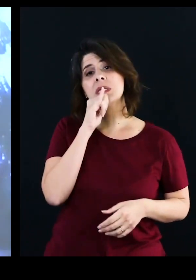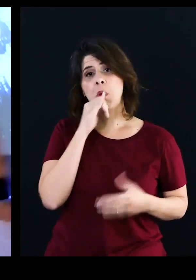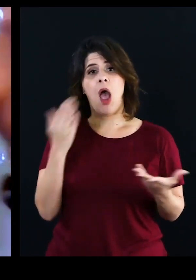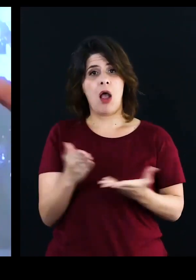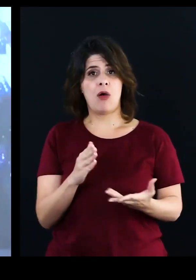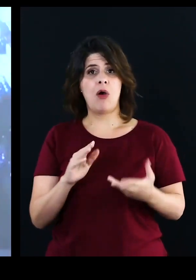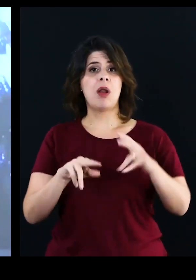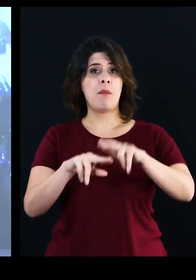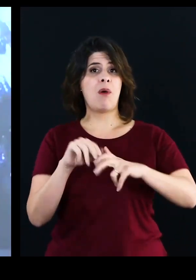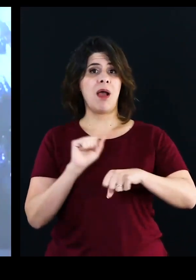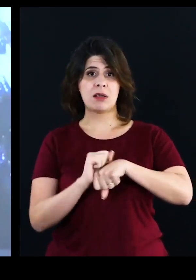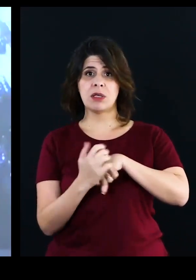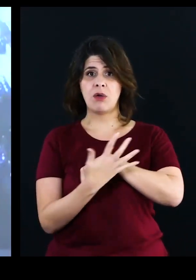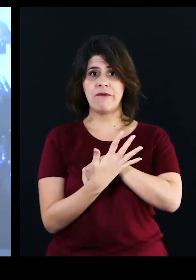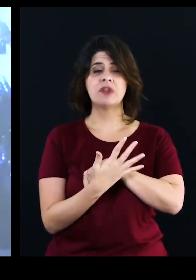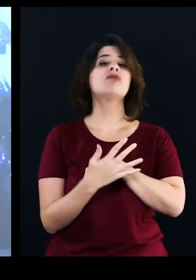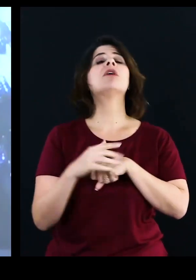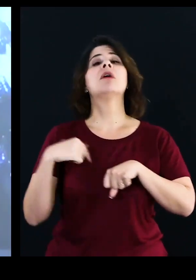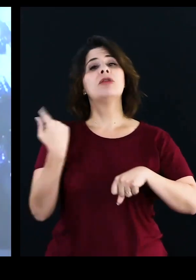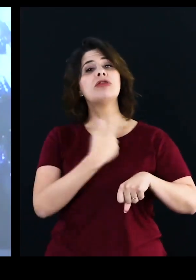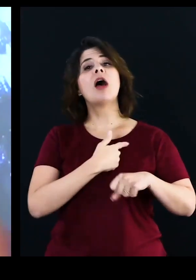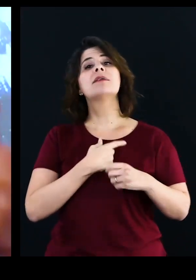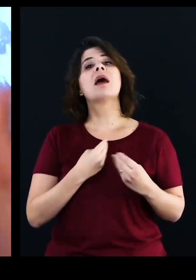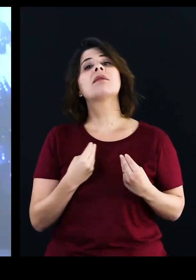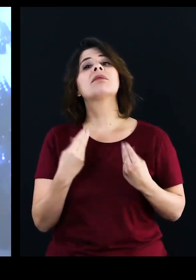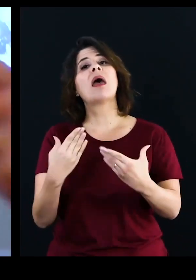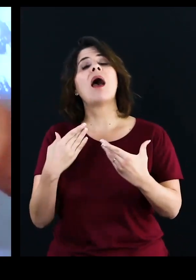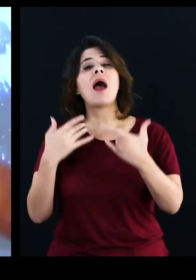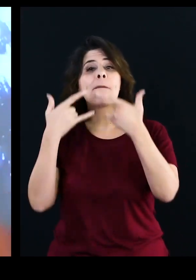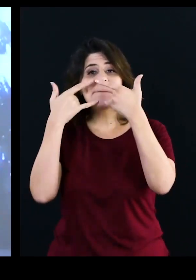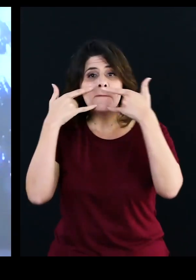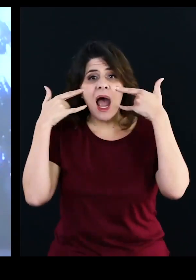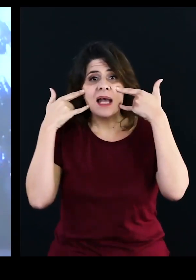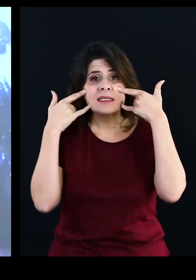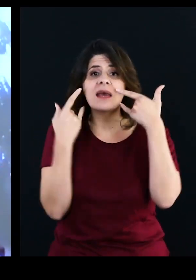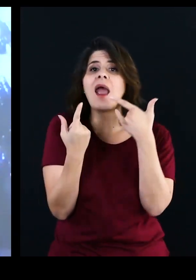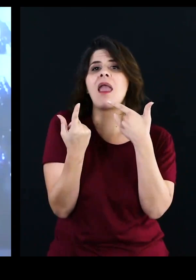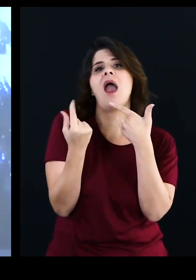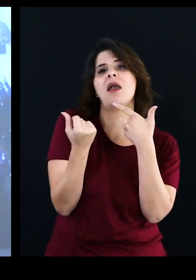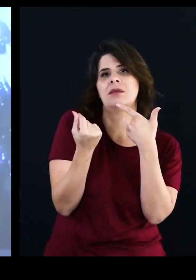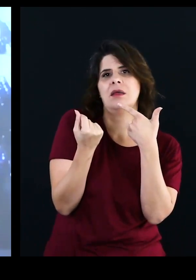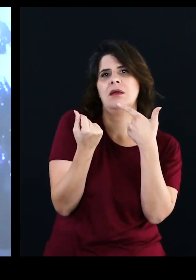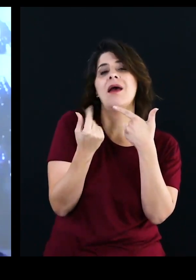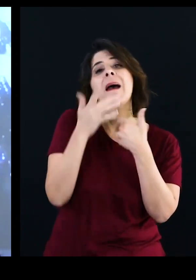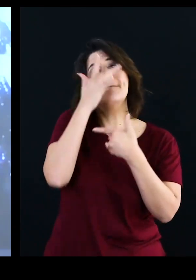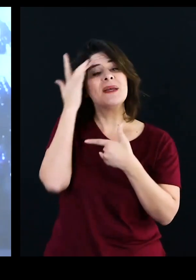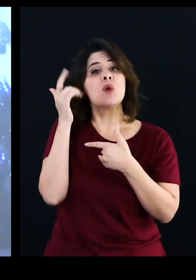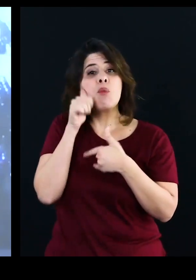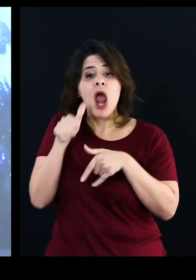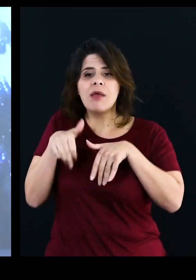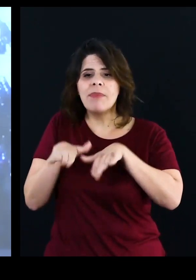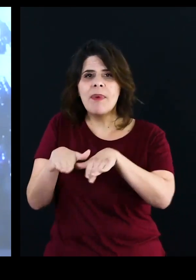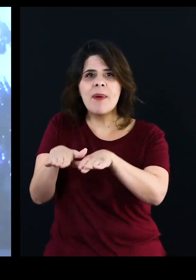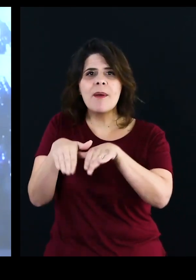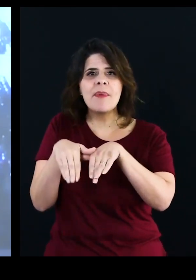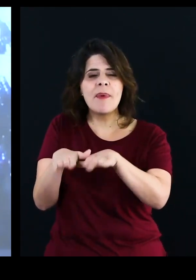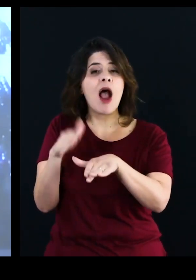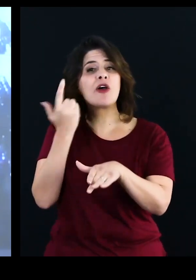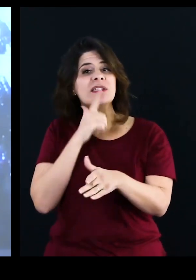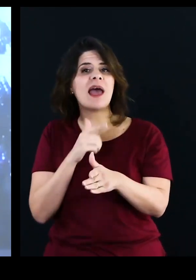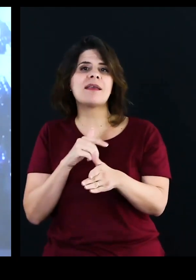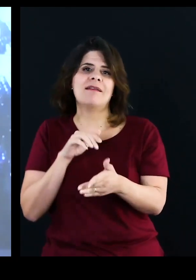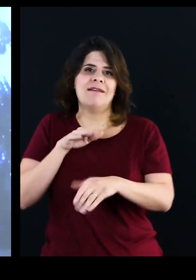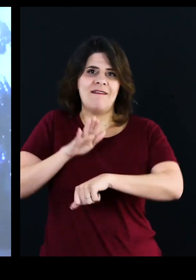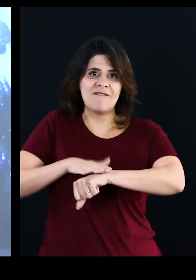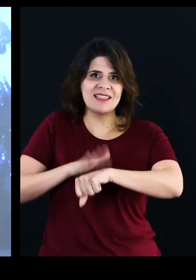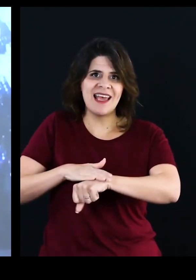está atingindo cerca de 3 mil mulheres para gerar renda e produzindo máscara, num modelo que a gente criou